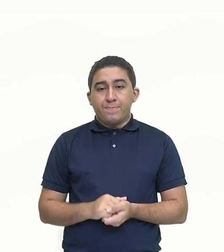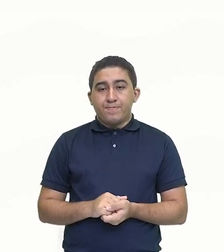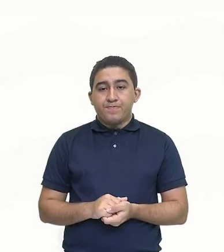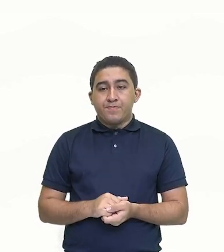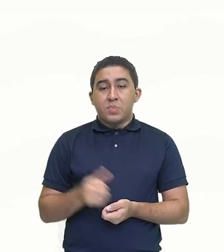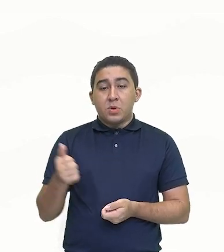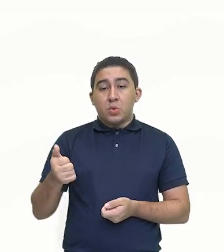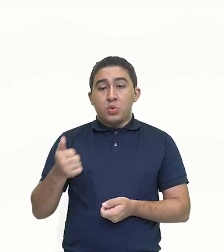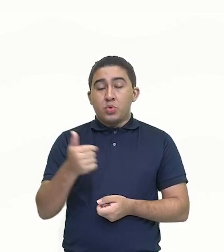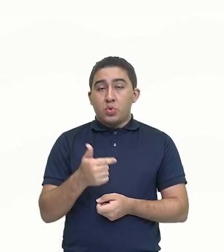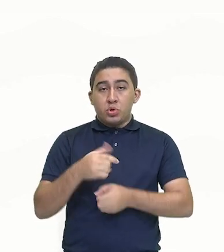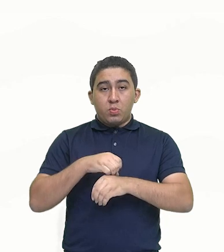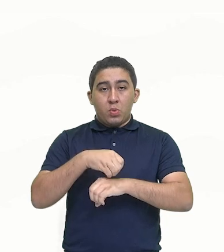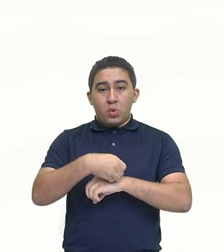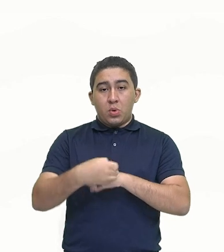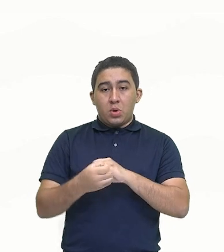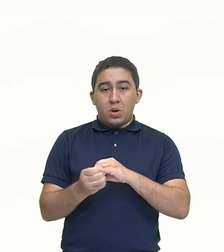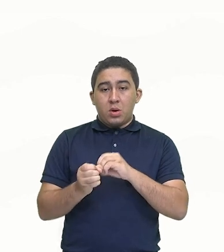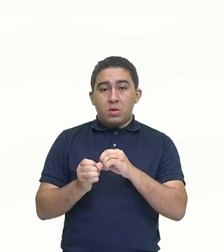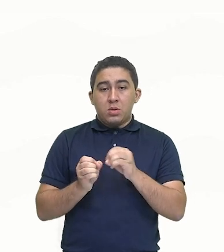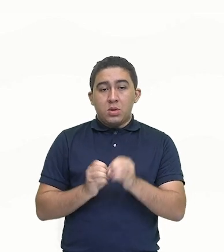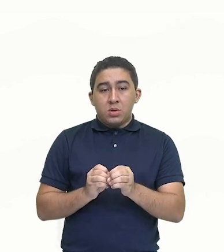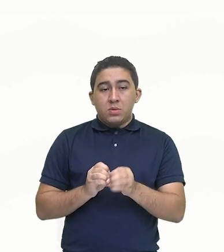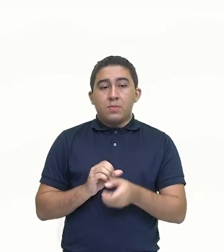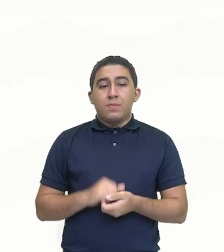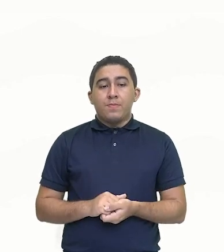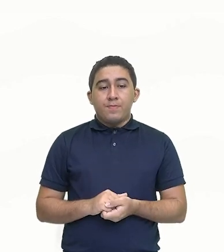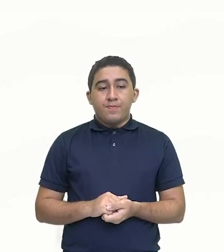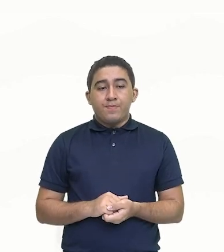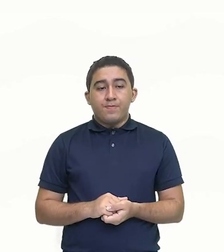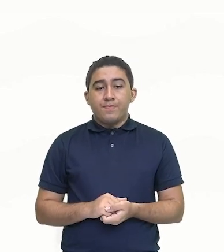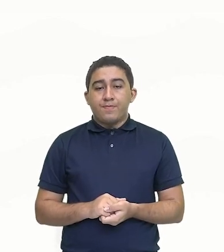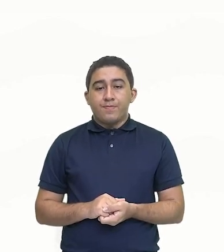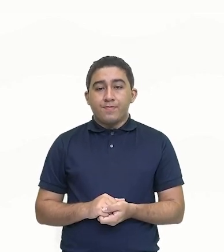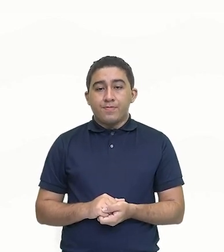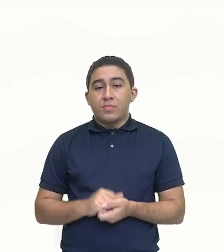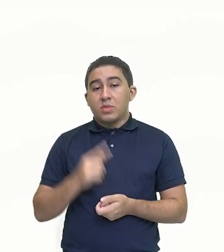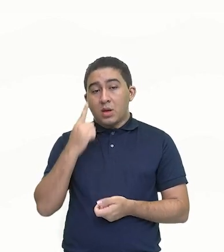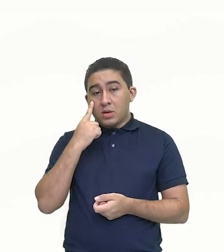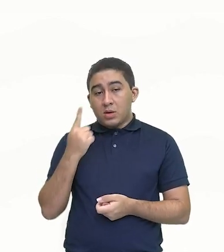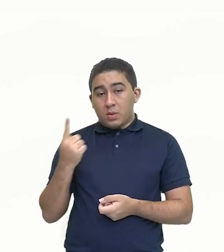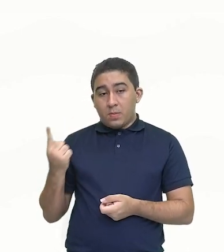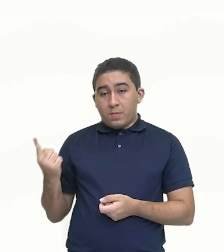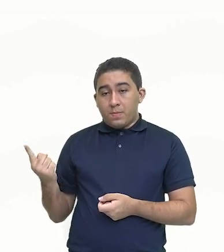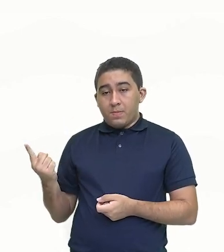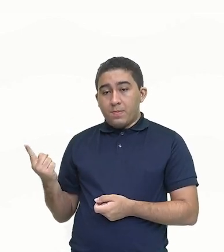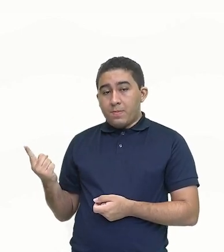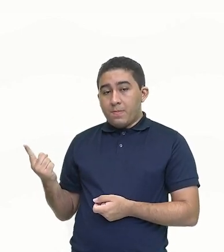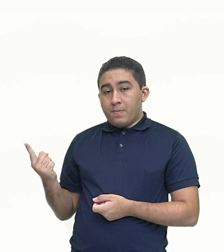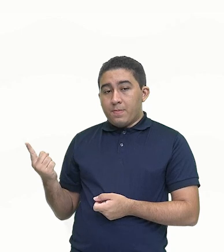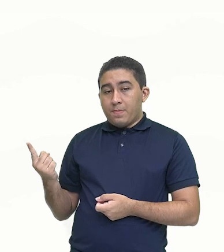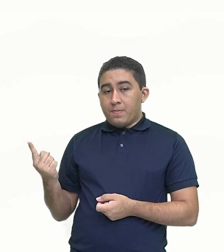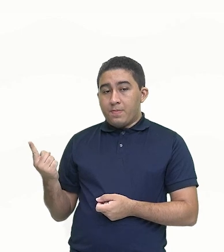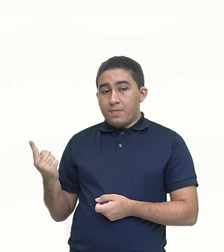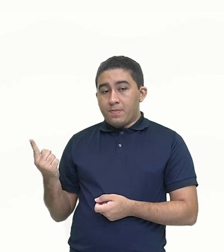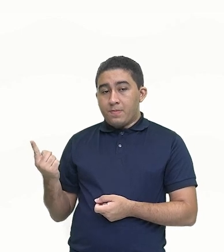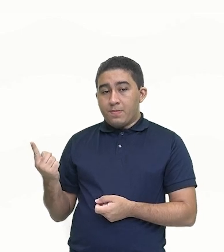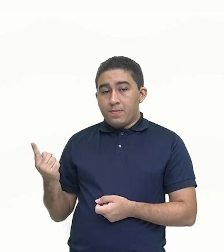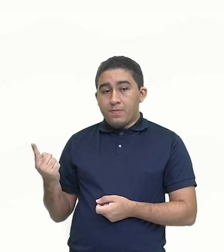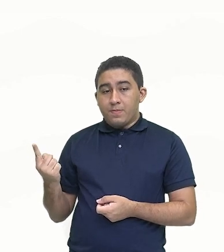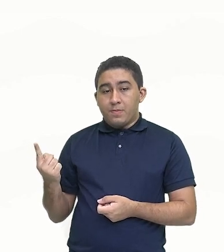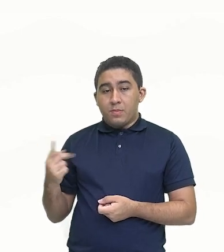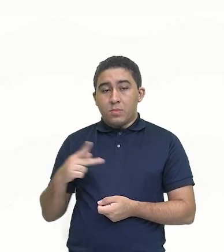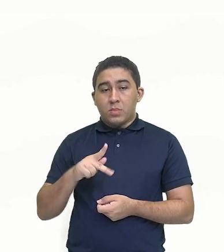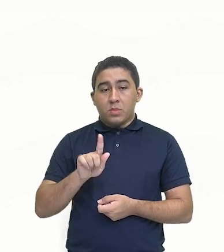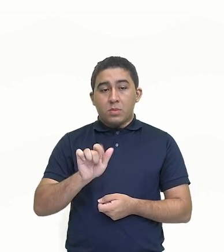12 moléculas de fósforo, aldeído fosfoglicérico, né, se associam entre si